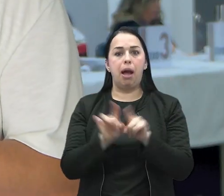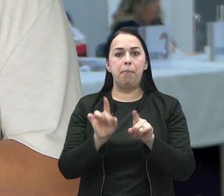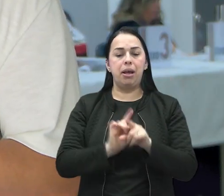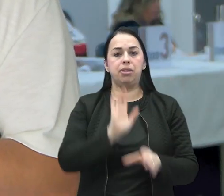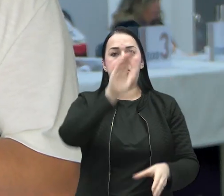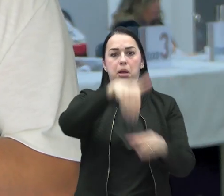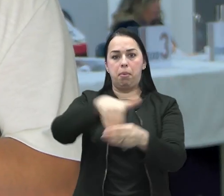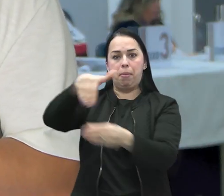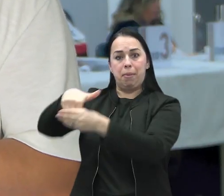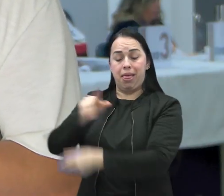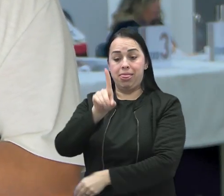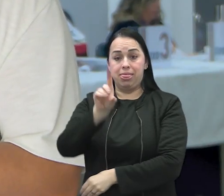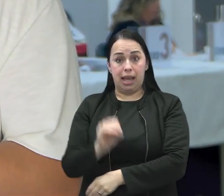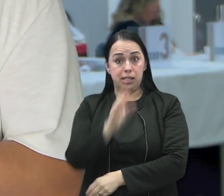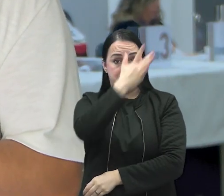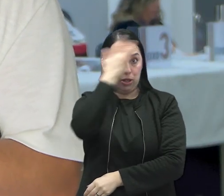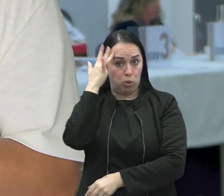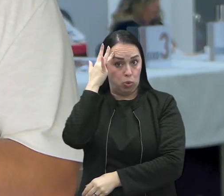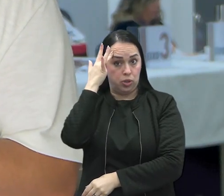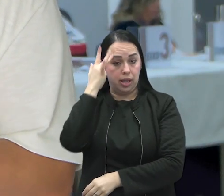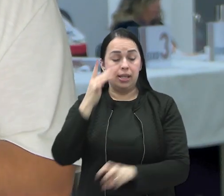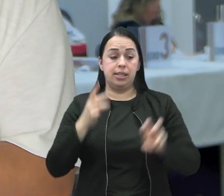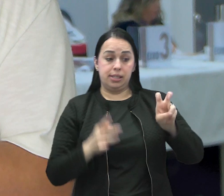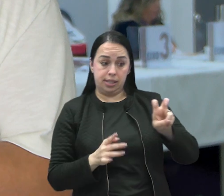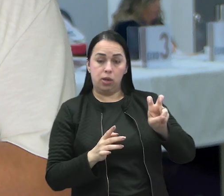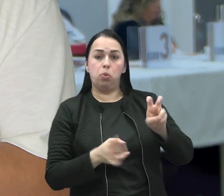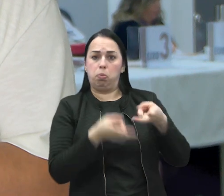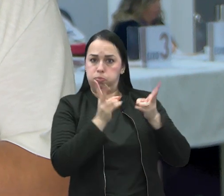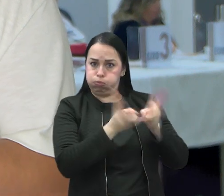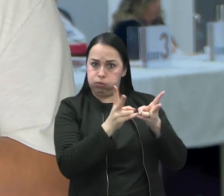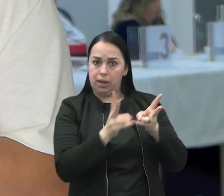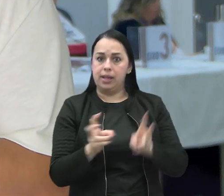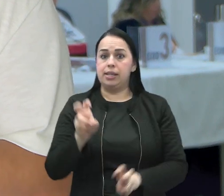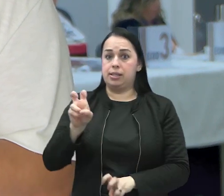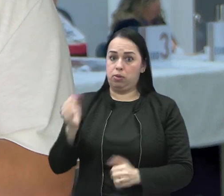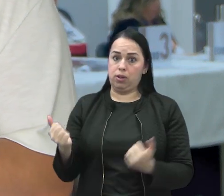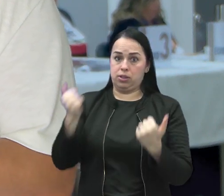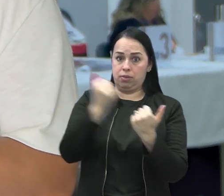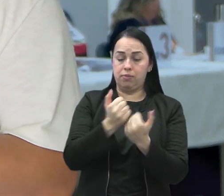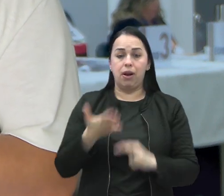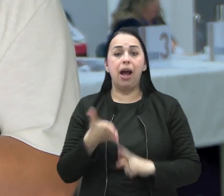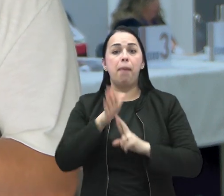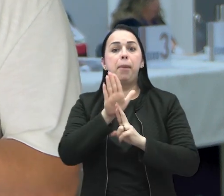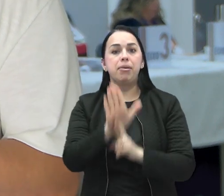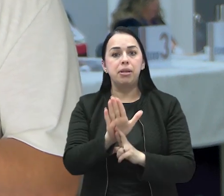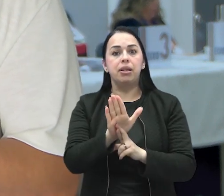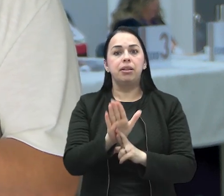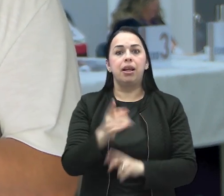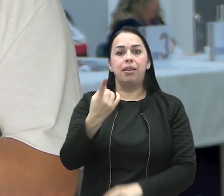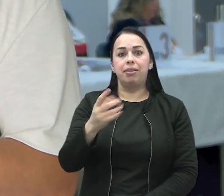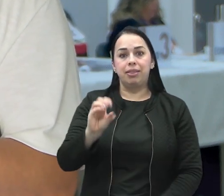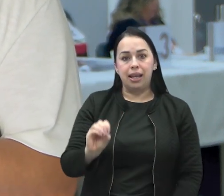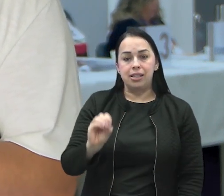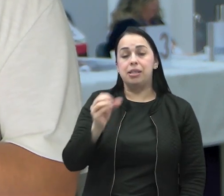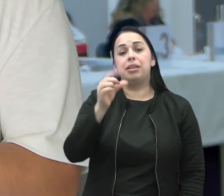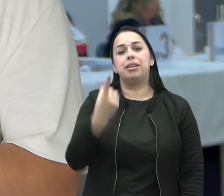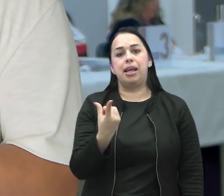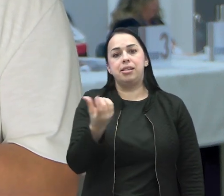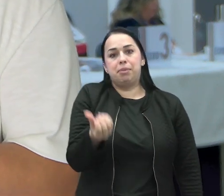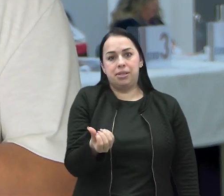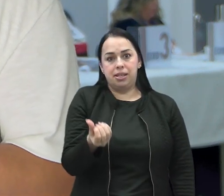evento também contou com a eleição de 10 delegados, 5 titulares e 5 suplentes, que vão representar a cidade